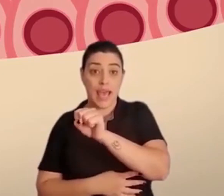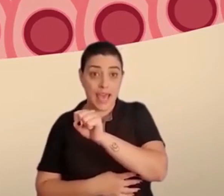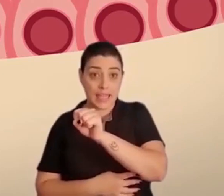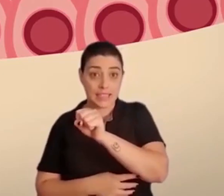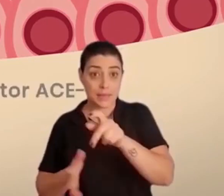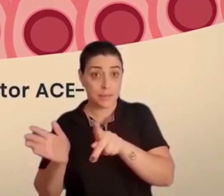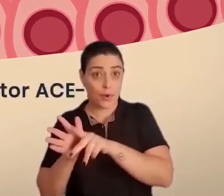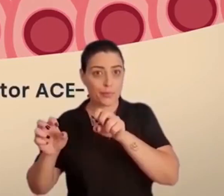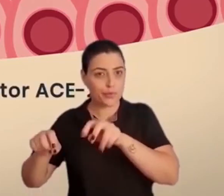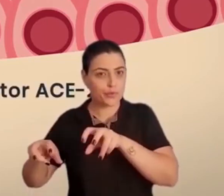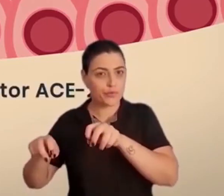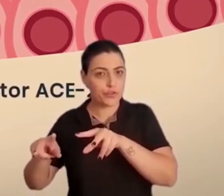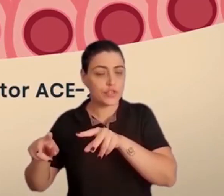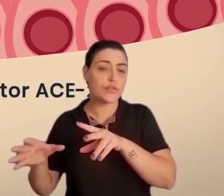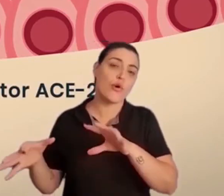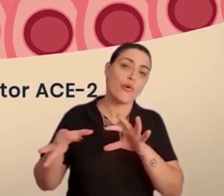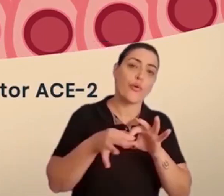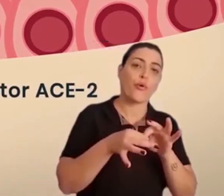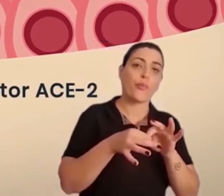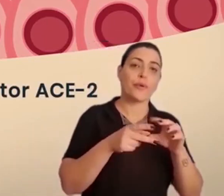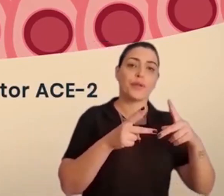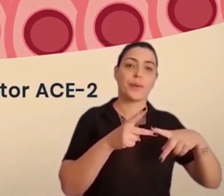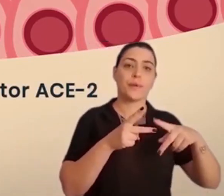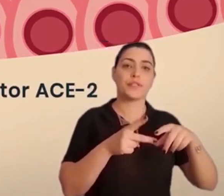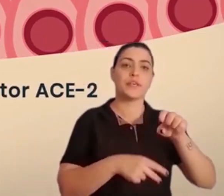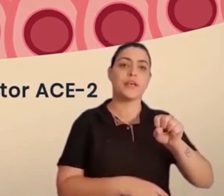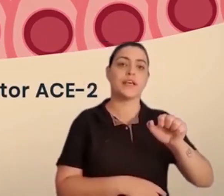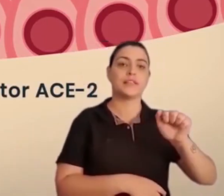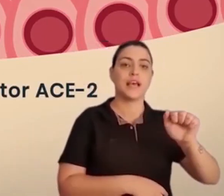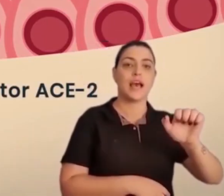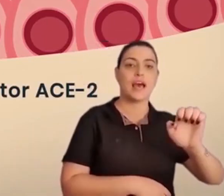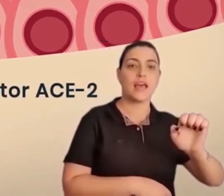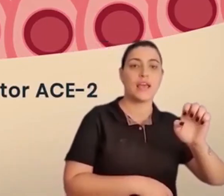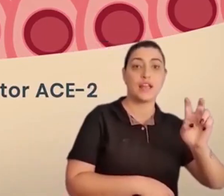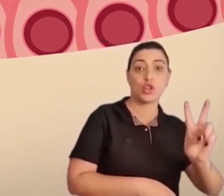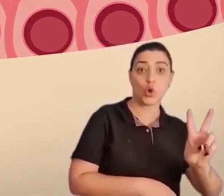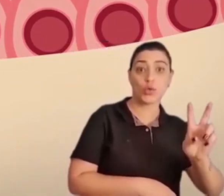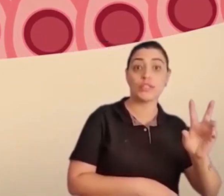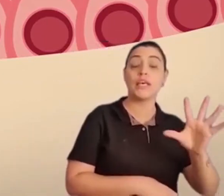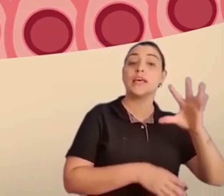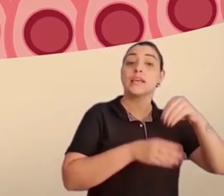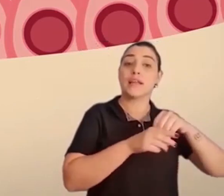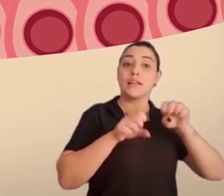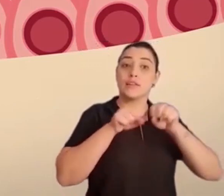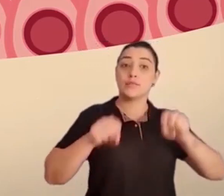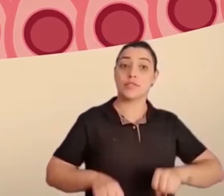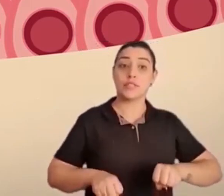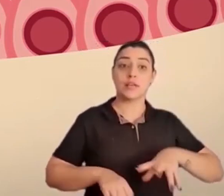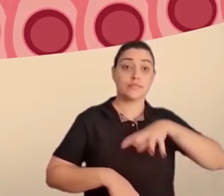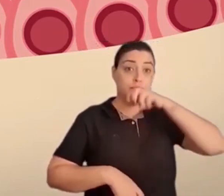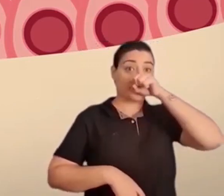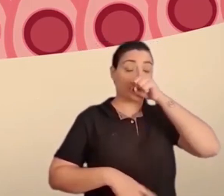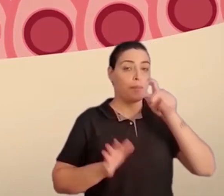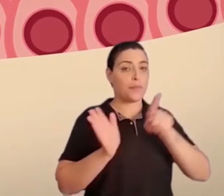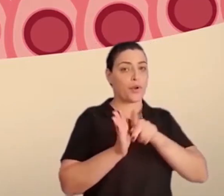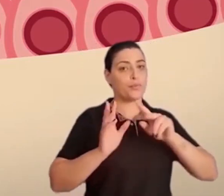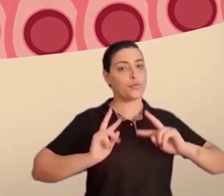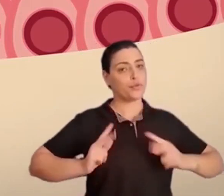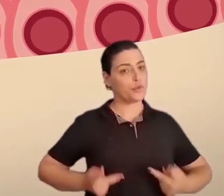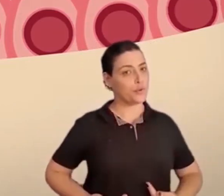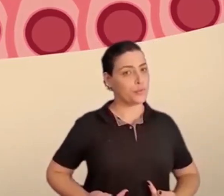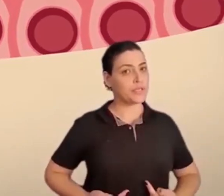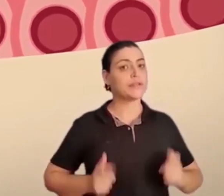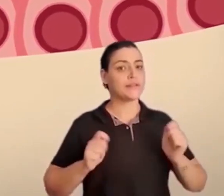novo coronavírus reconhece a proteína ACE2, presente nas células dessa região específica do nosso corpo, e